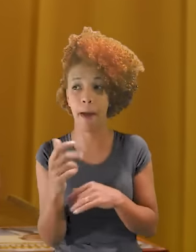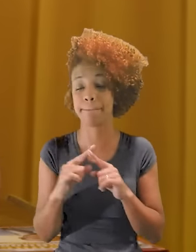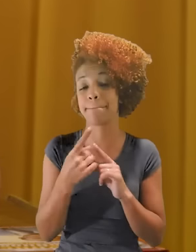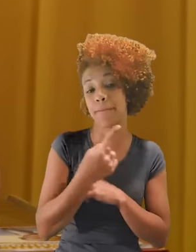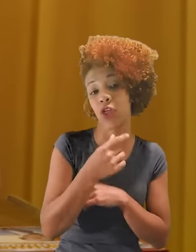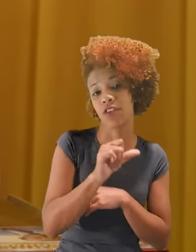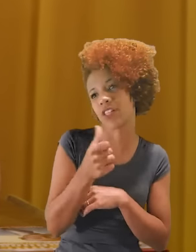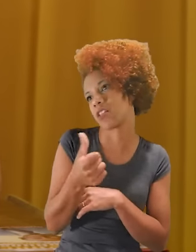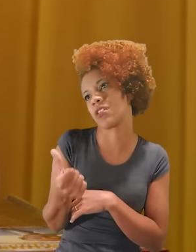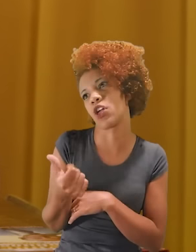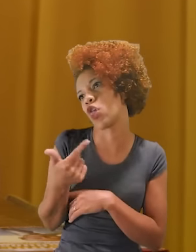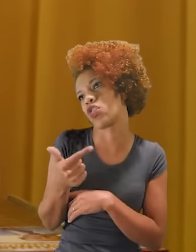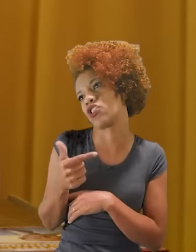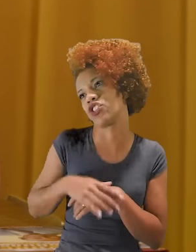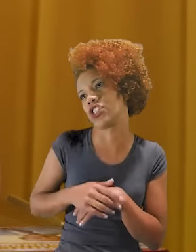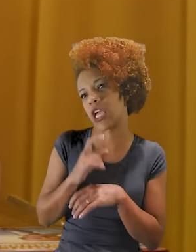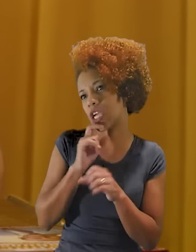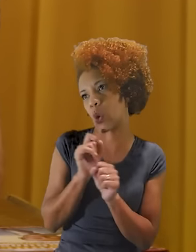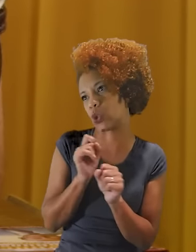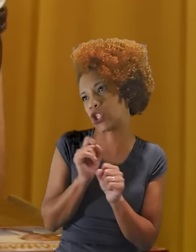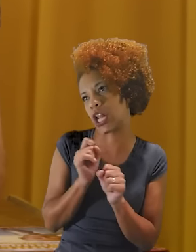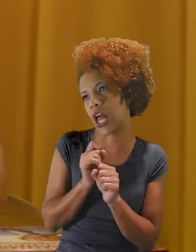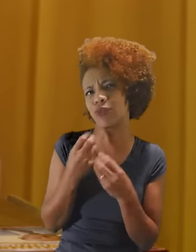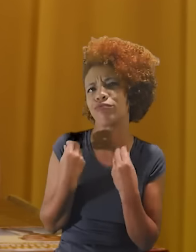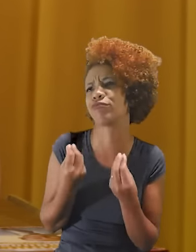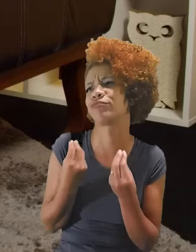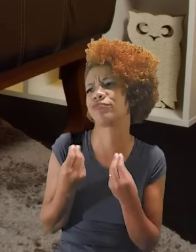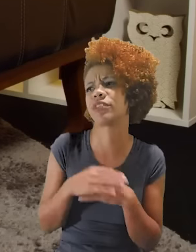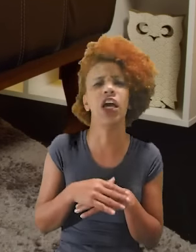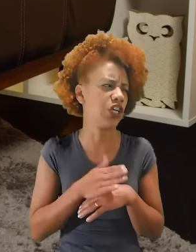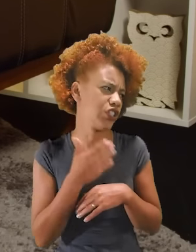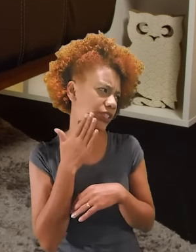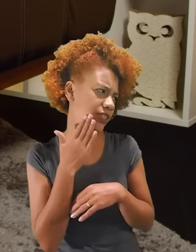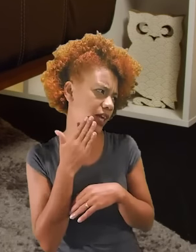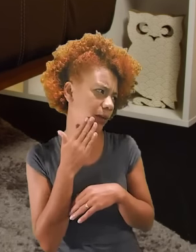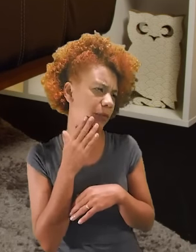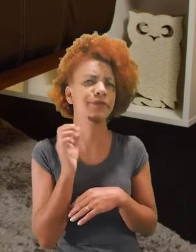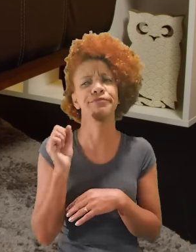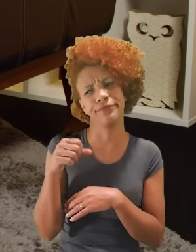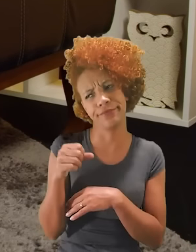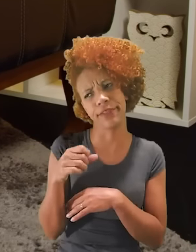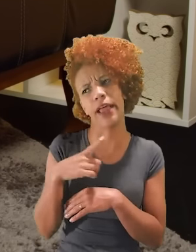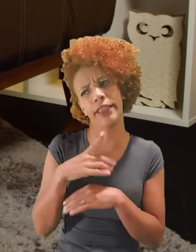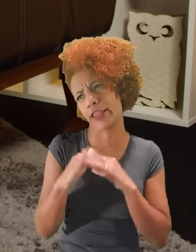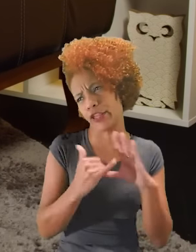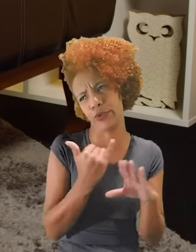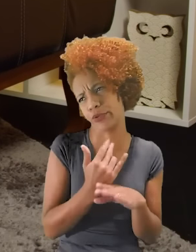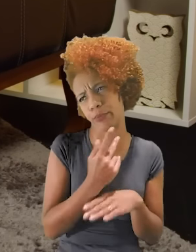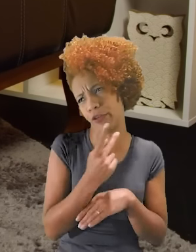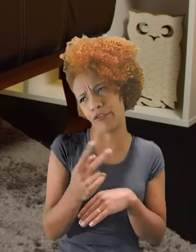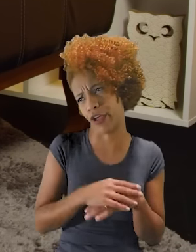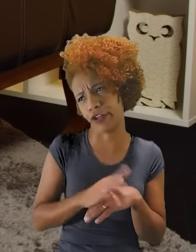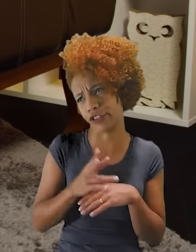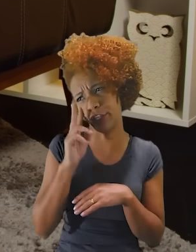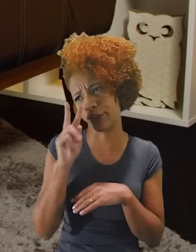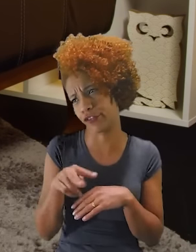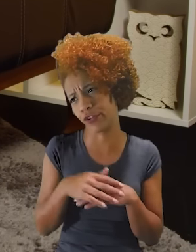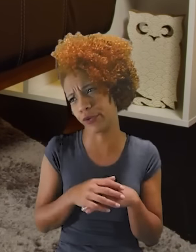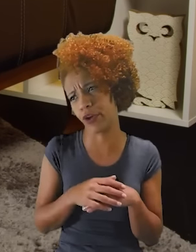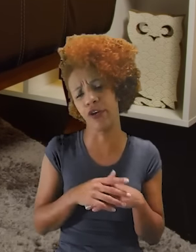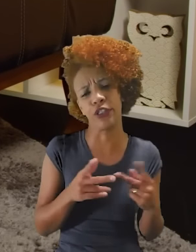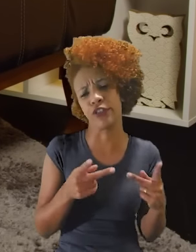em 66 nem existia ainda a criogenia, cara. Então, assim, tipo, de onde os caras tiram você isso? Você já ouviu essa história? Sim, não. Tem youtuber aí que fala que já viu.